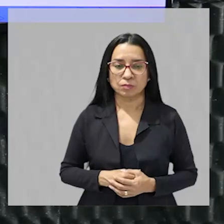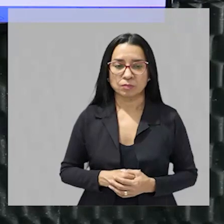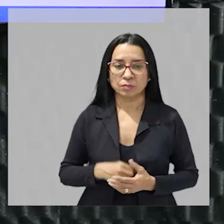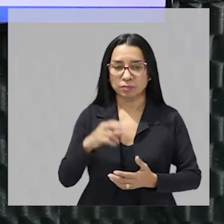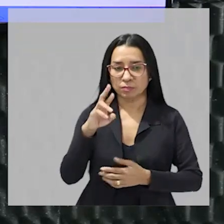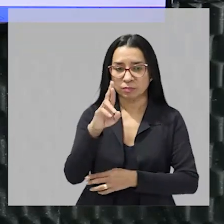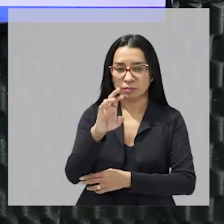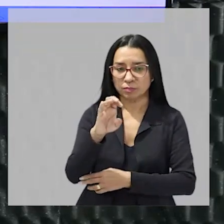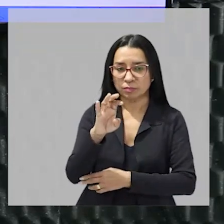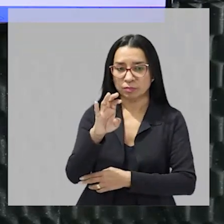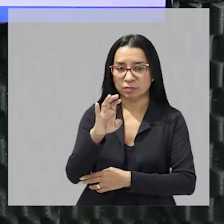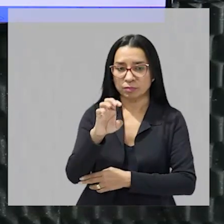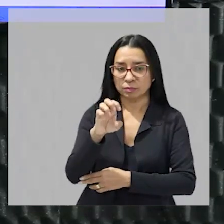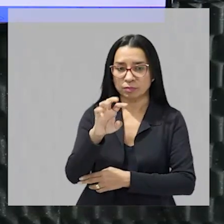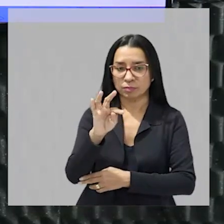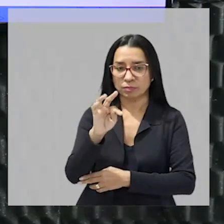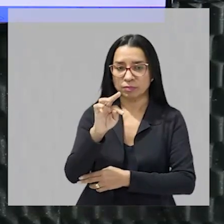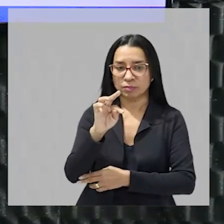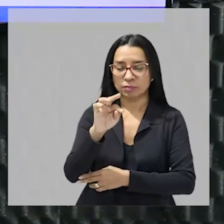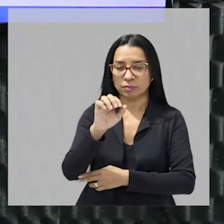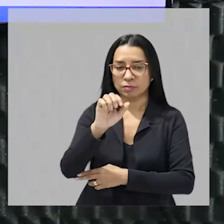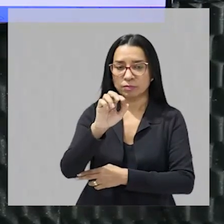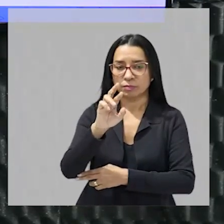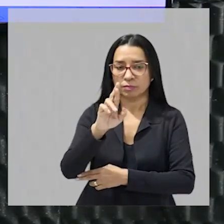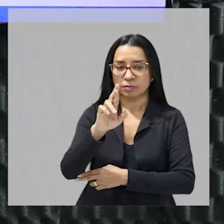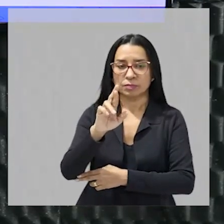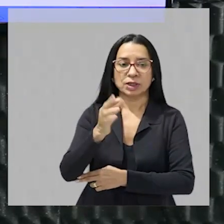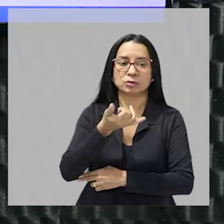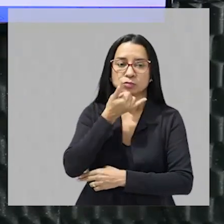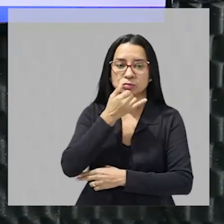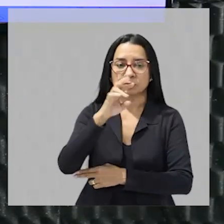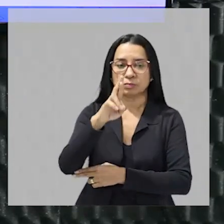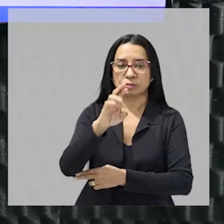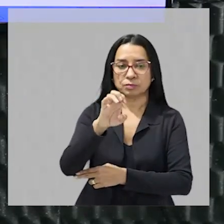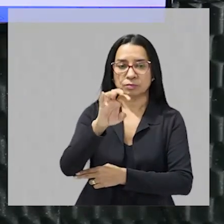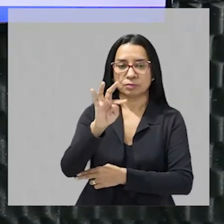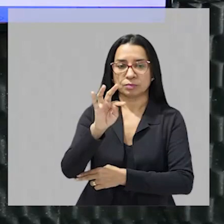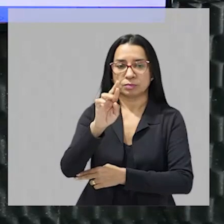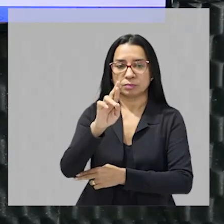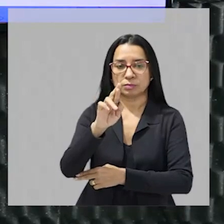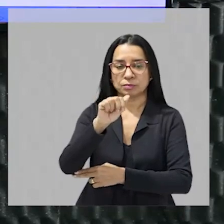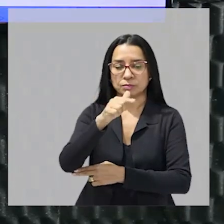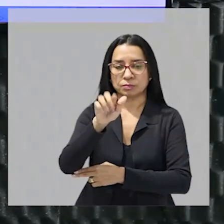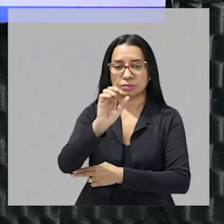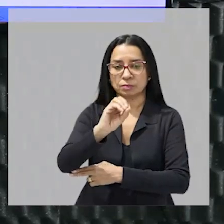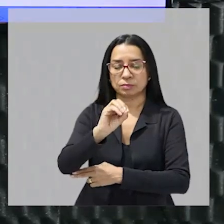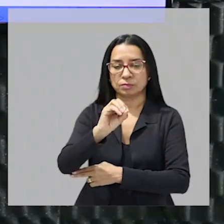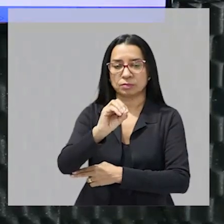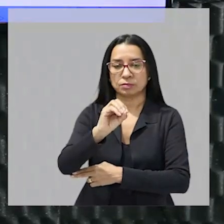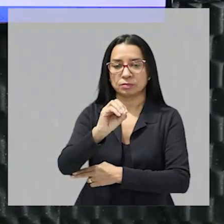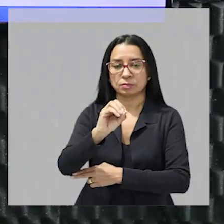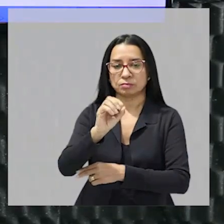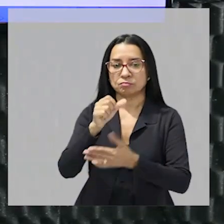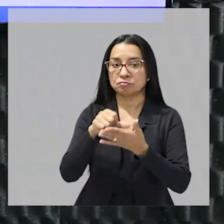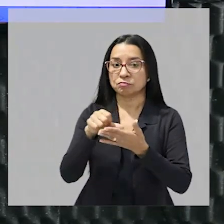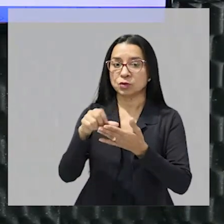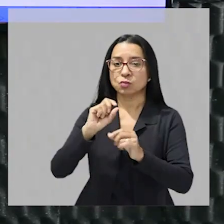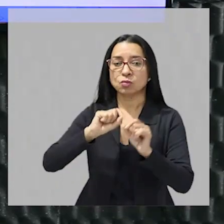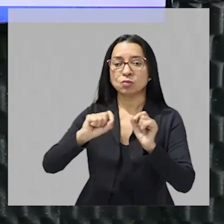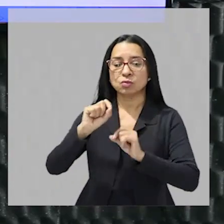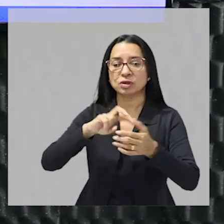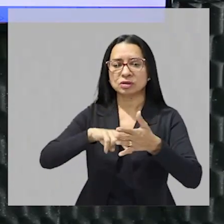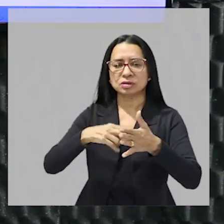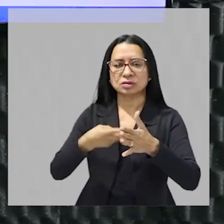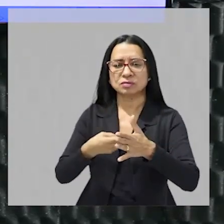retração, Marcos? Diminuição do mercado, aumento da inflação e diminuição da produção por causa da pandemia causada